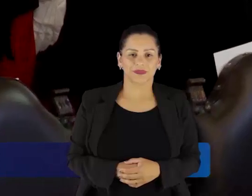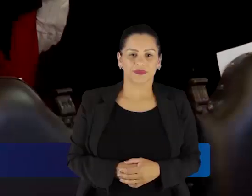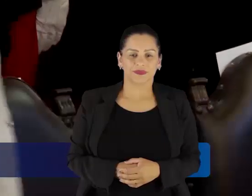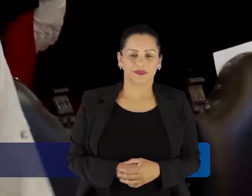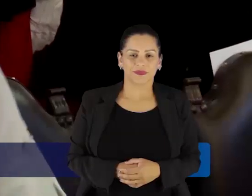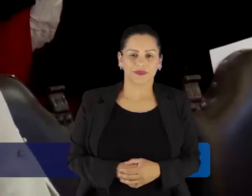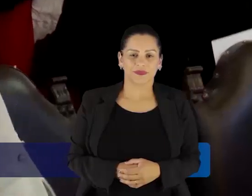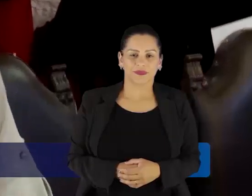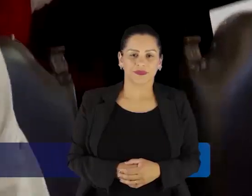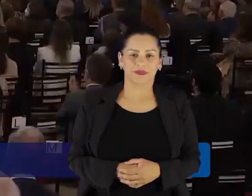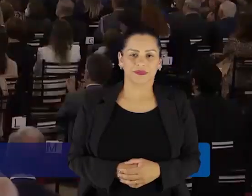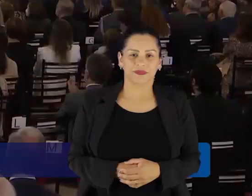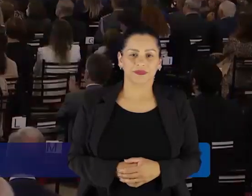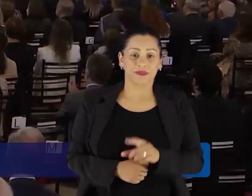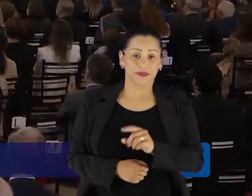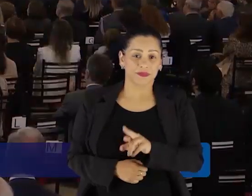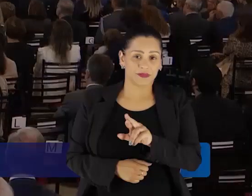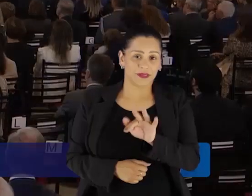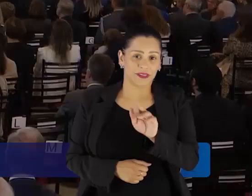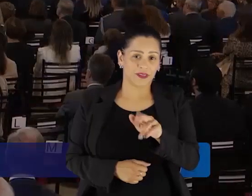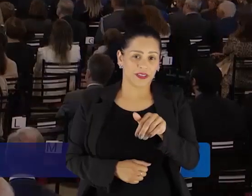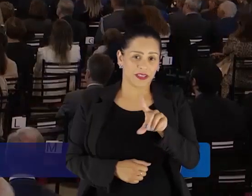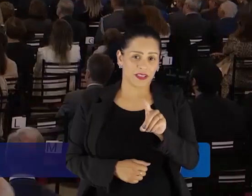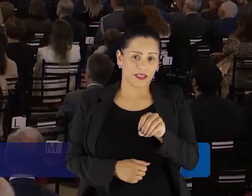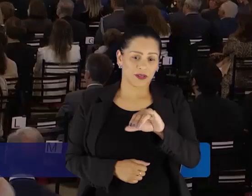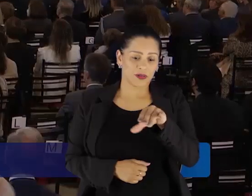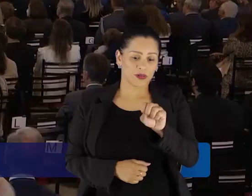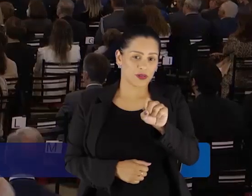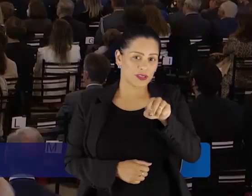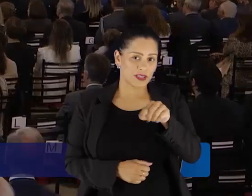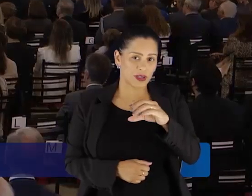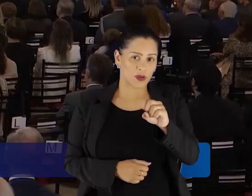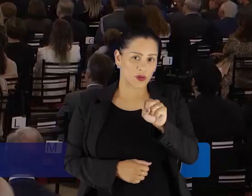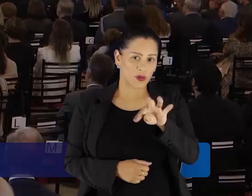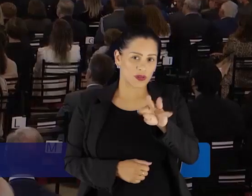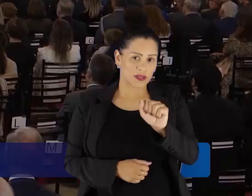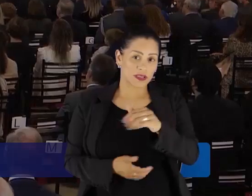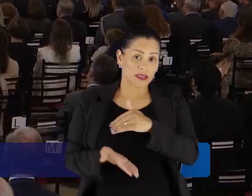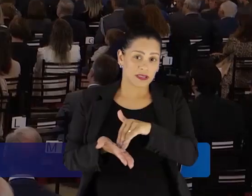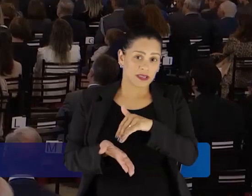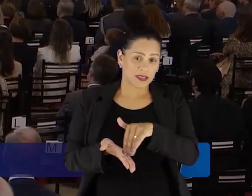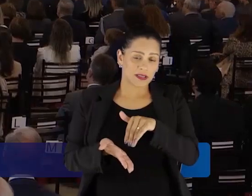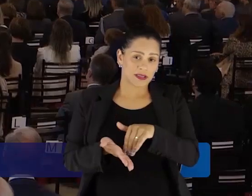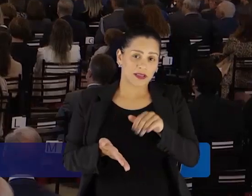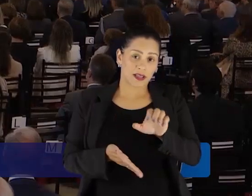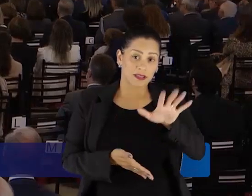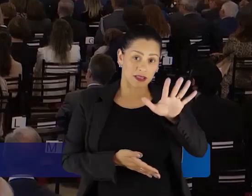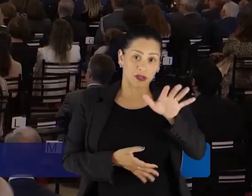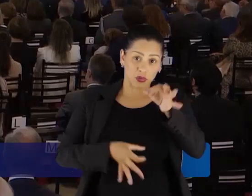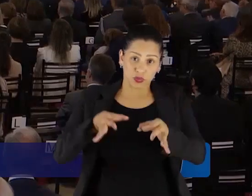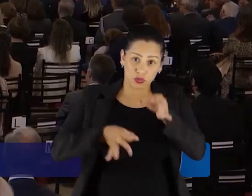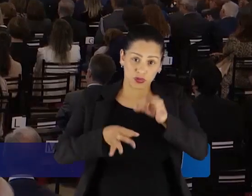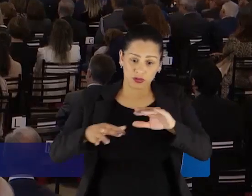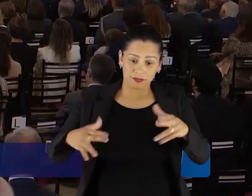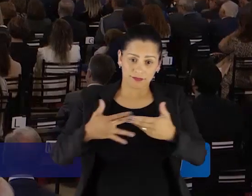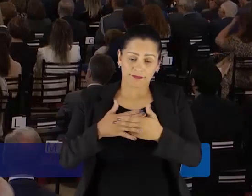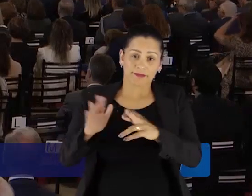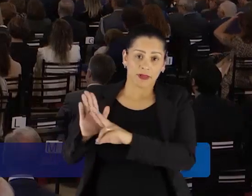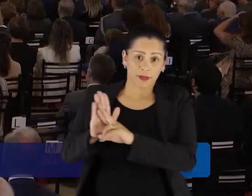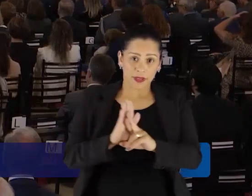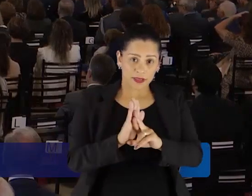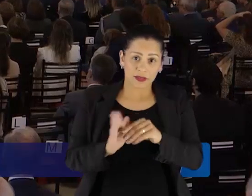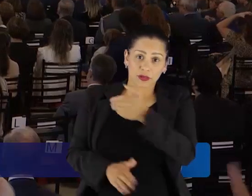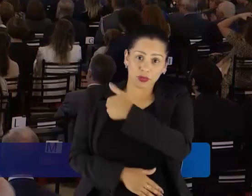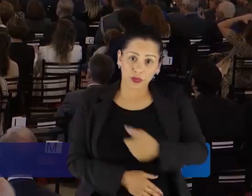o Dr Fernando José da Costa secretário de estado da justiça e cidadania representando também o